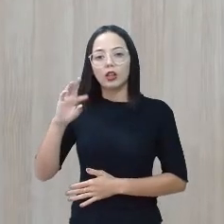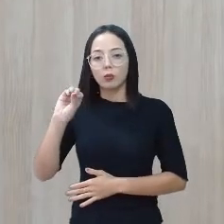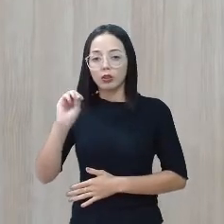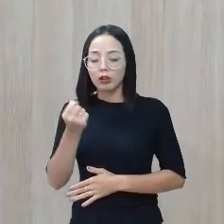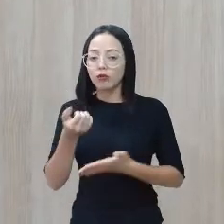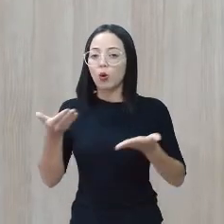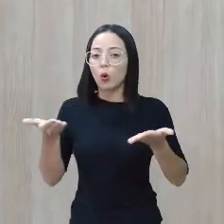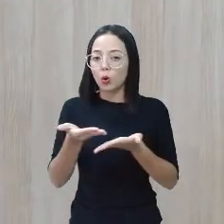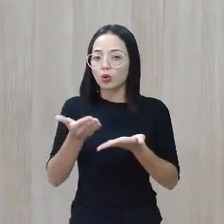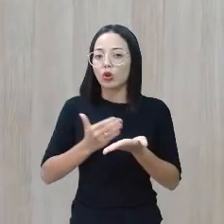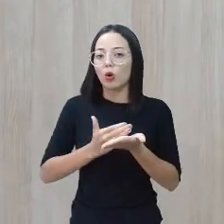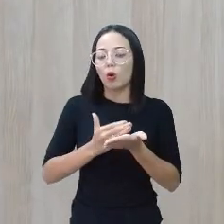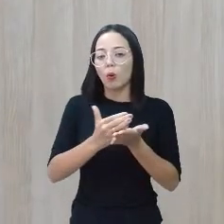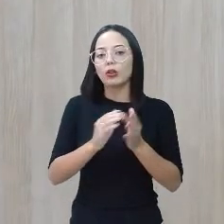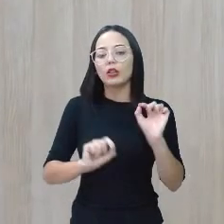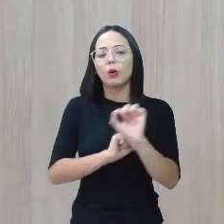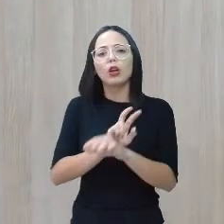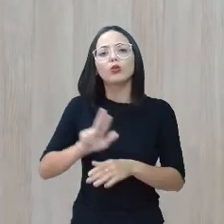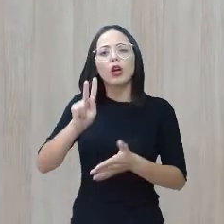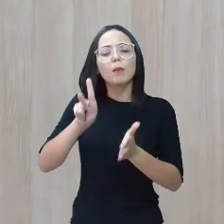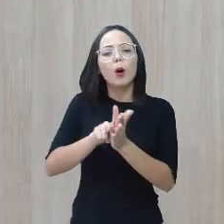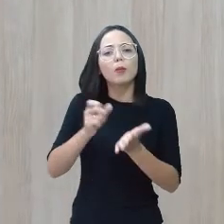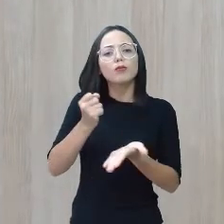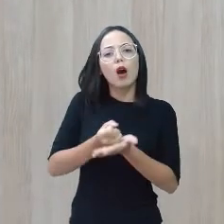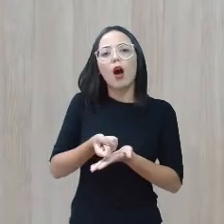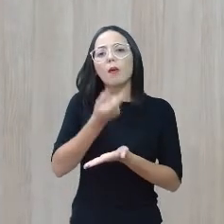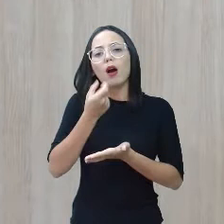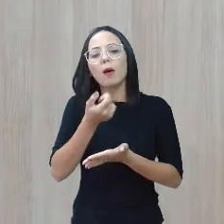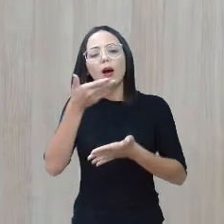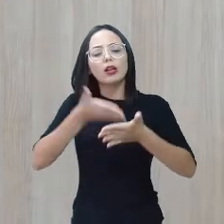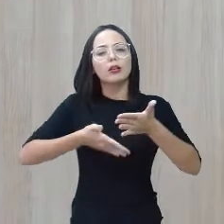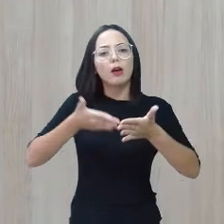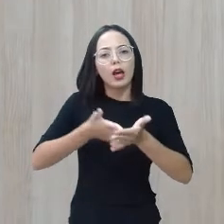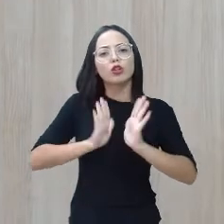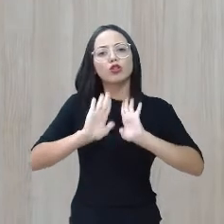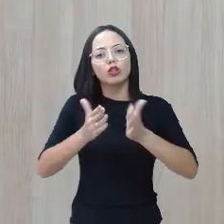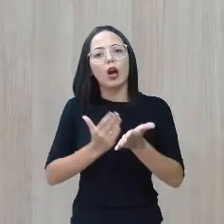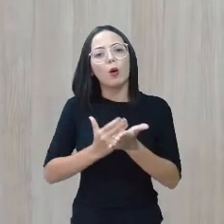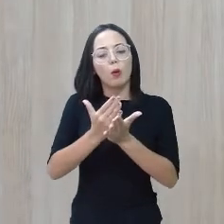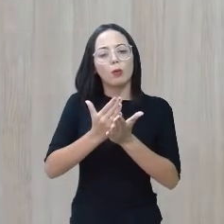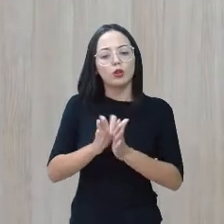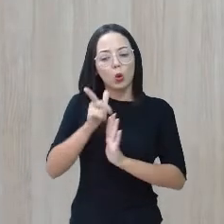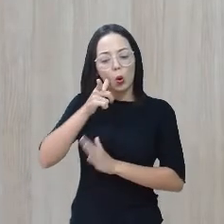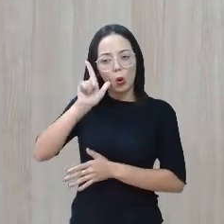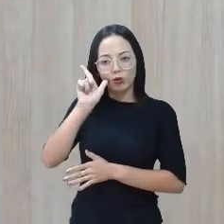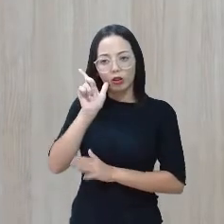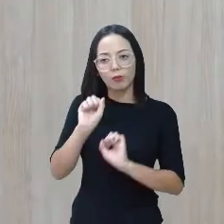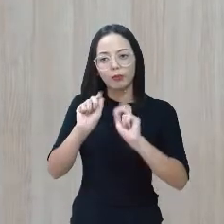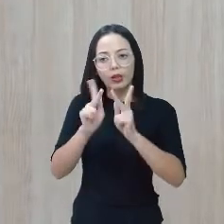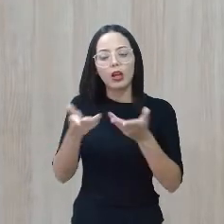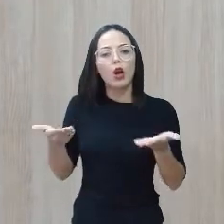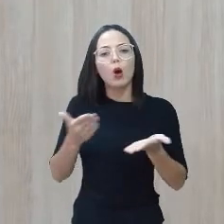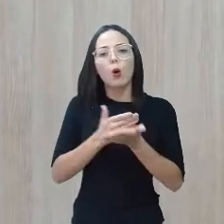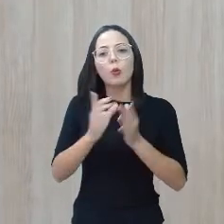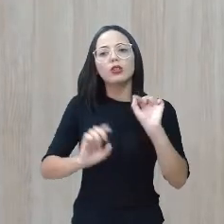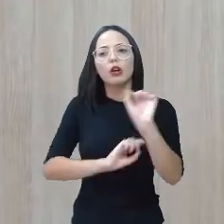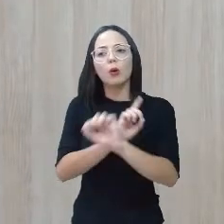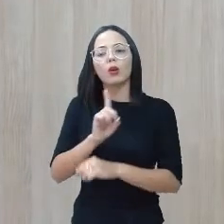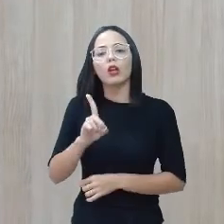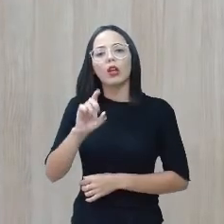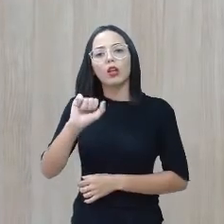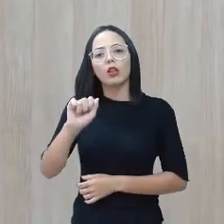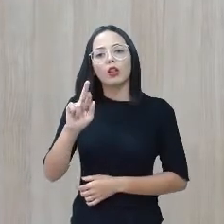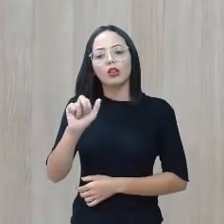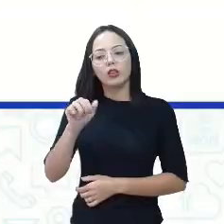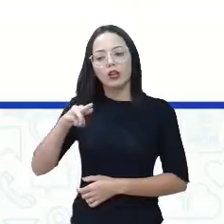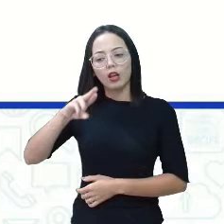vamos continuar ainda os métodos de barreira, que nós vimos alguns métodos de barreira. Então vamos começar com o diafragma.